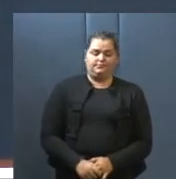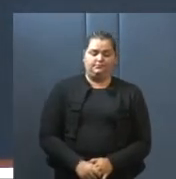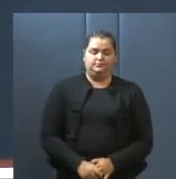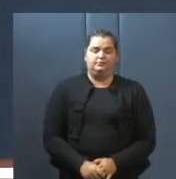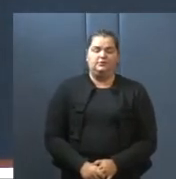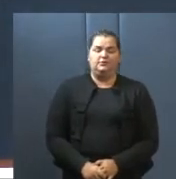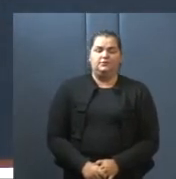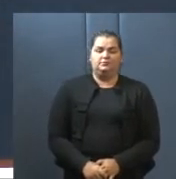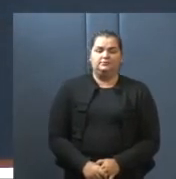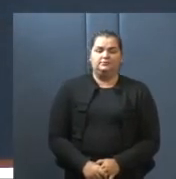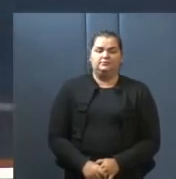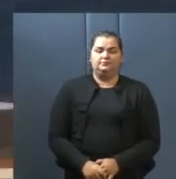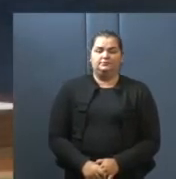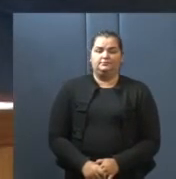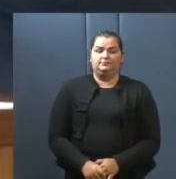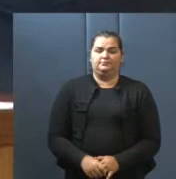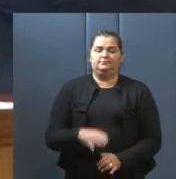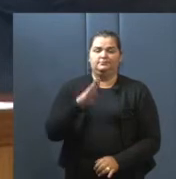Belt and Road Initiative